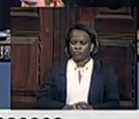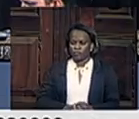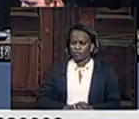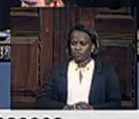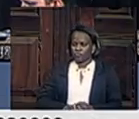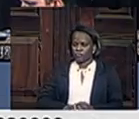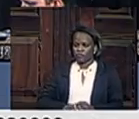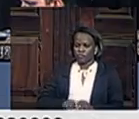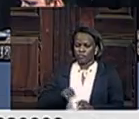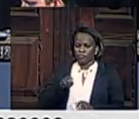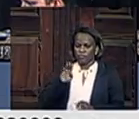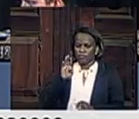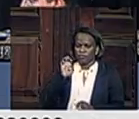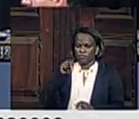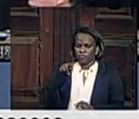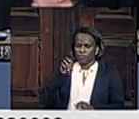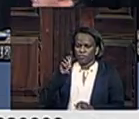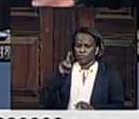Benedito Alves.